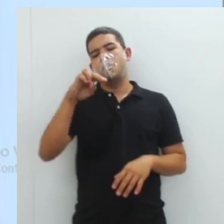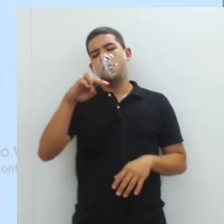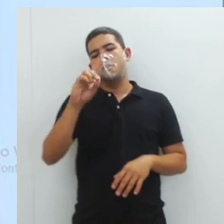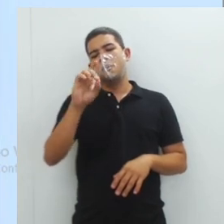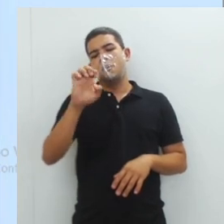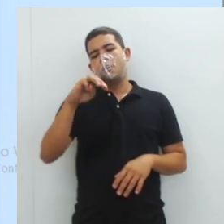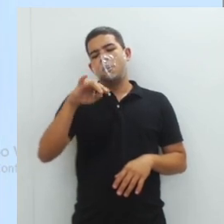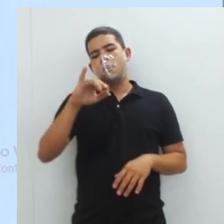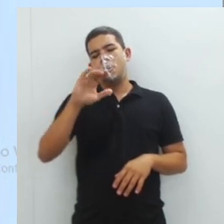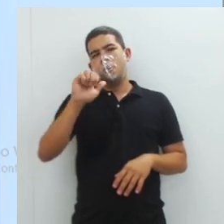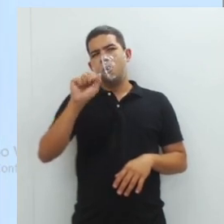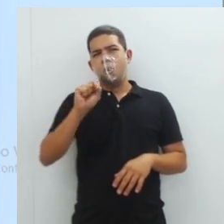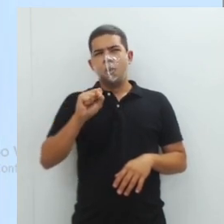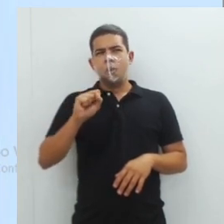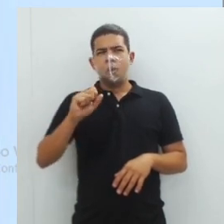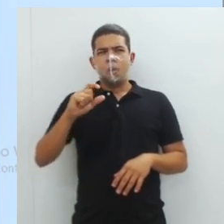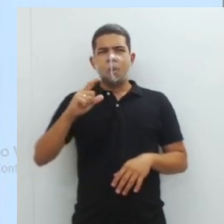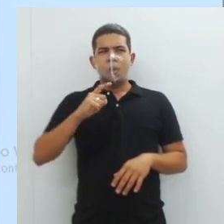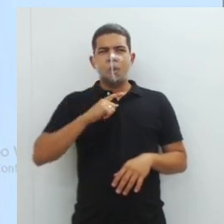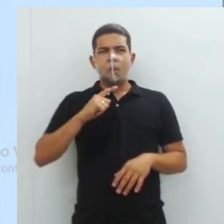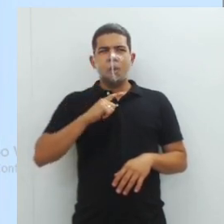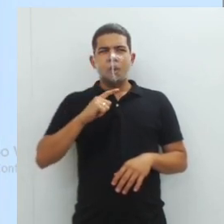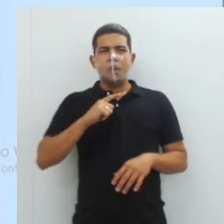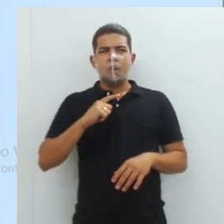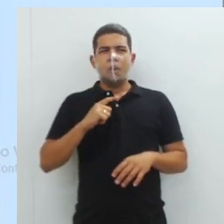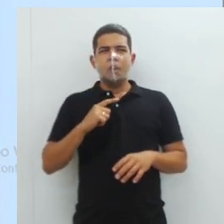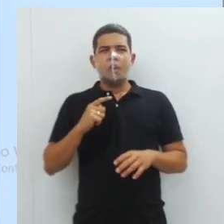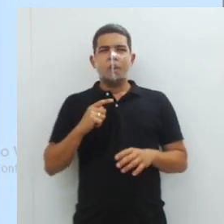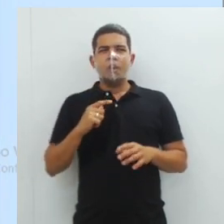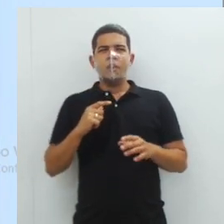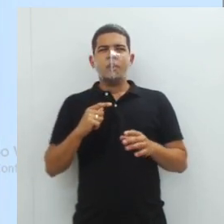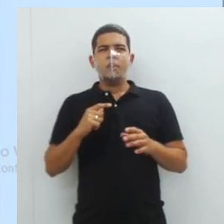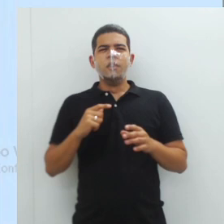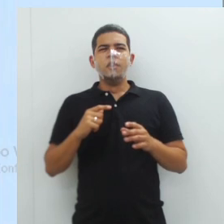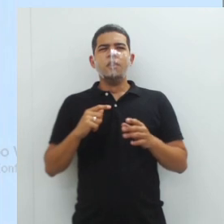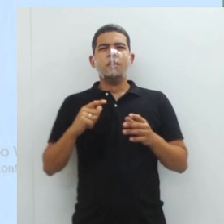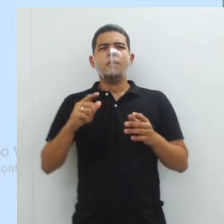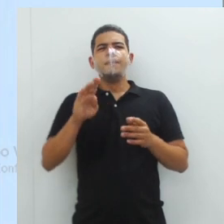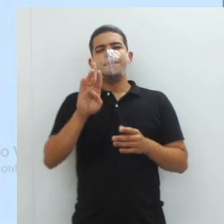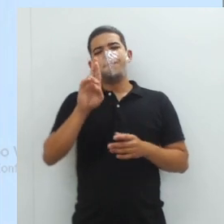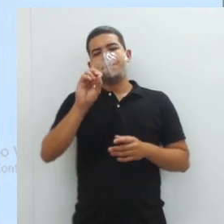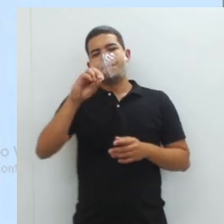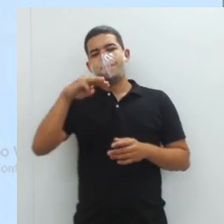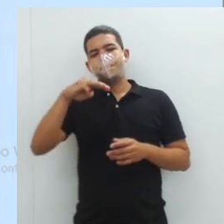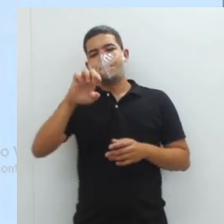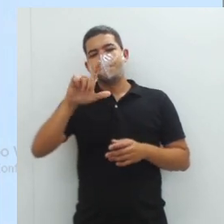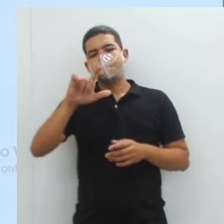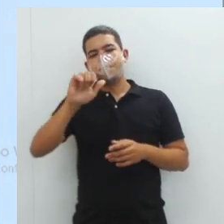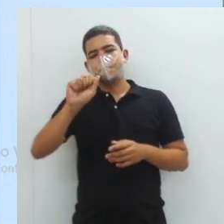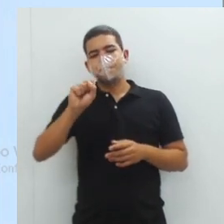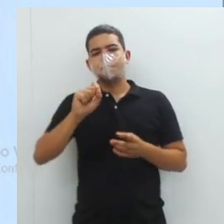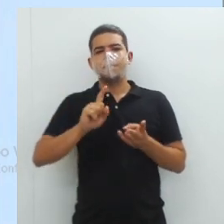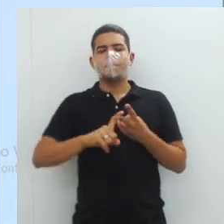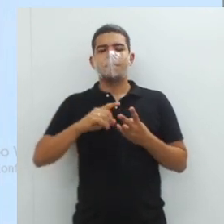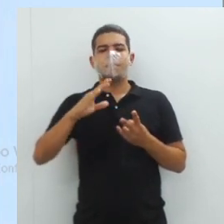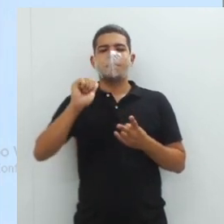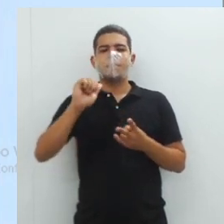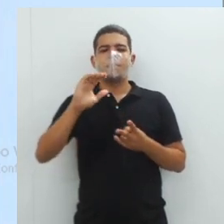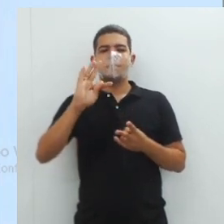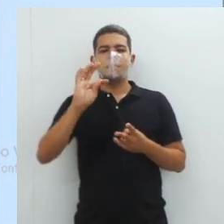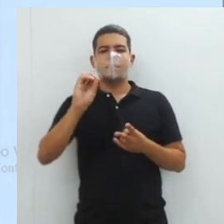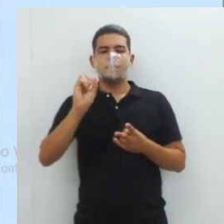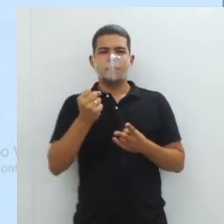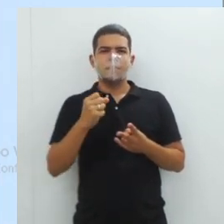e é composta com predominância de bromélias e cactos, E estima-se que é um número muito maior de